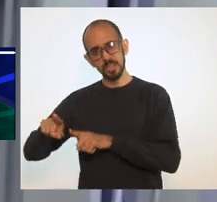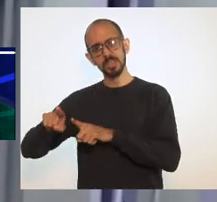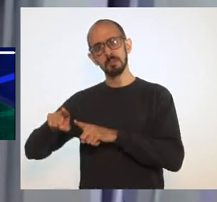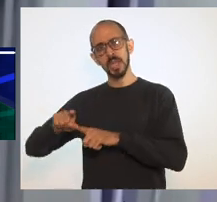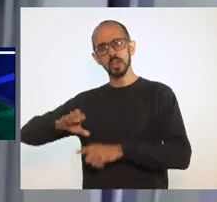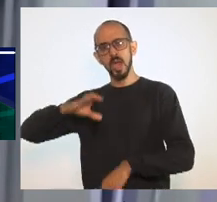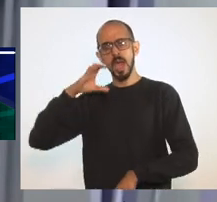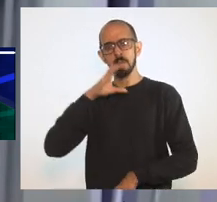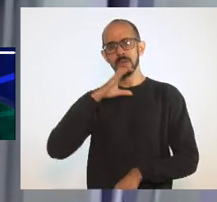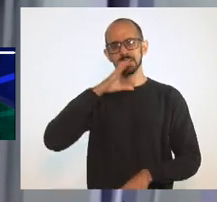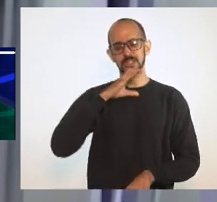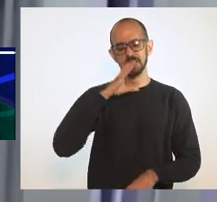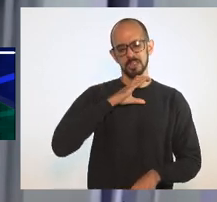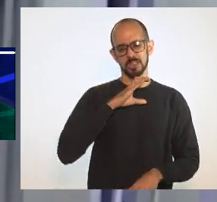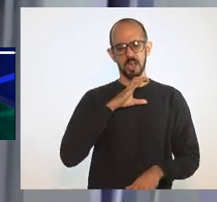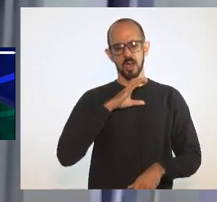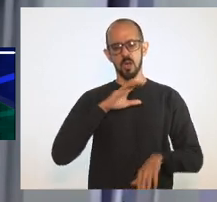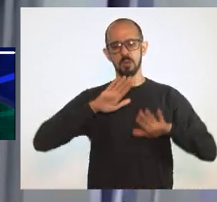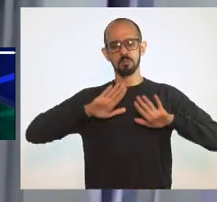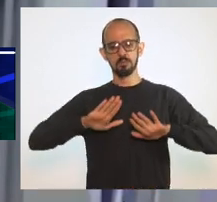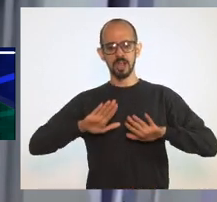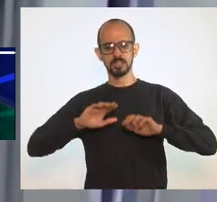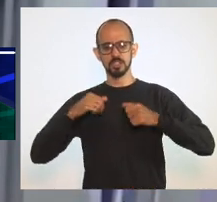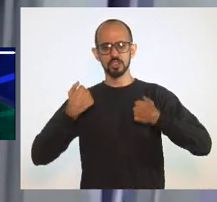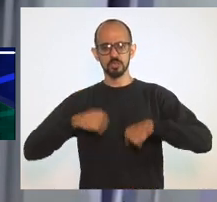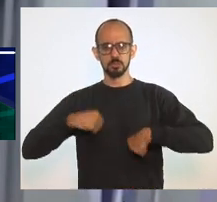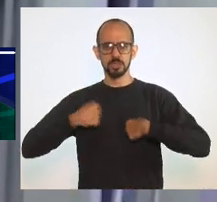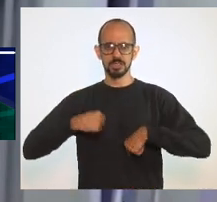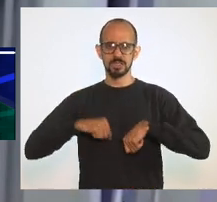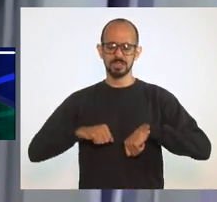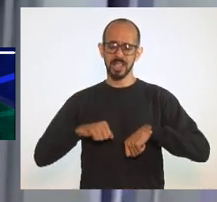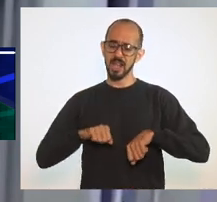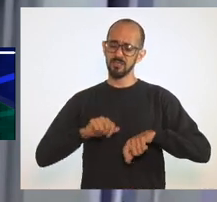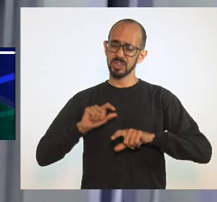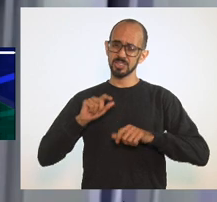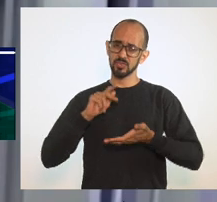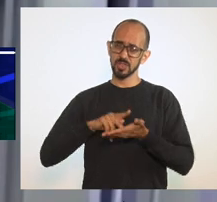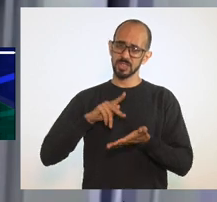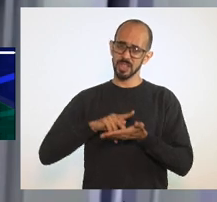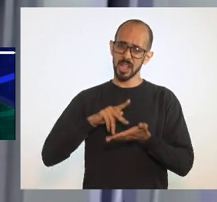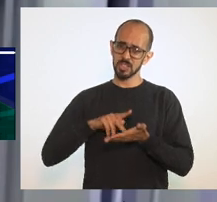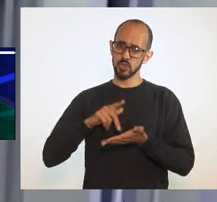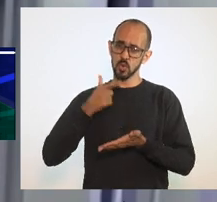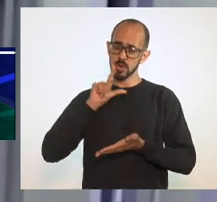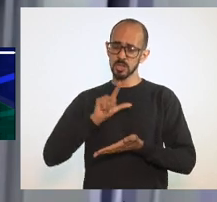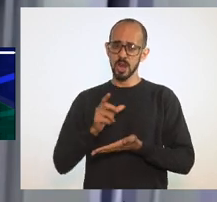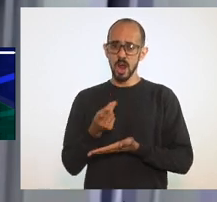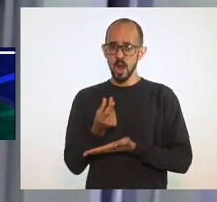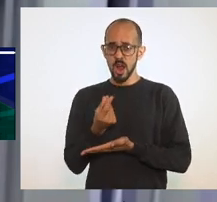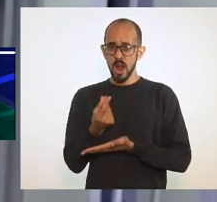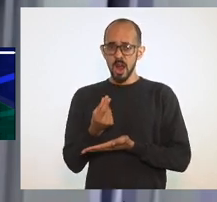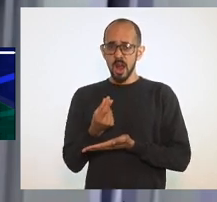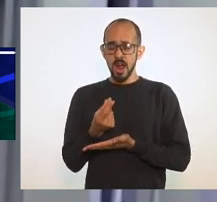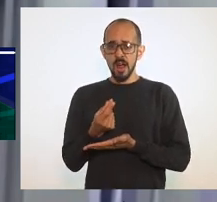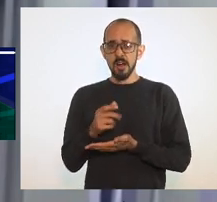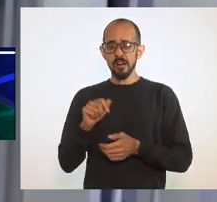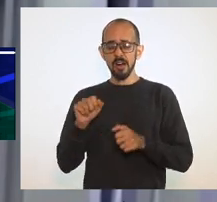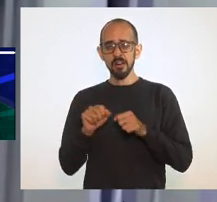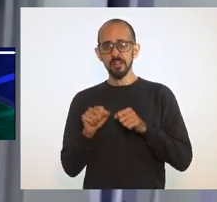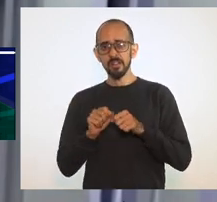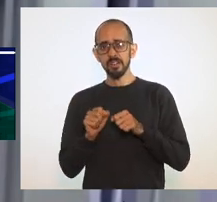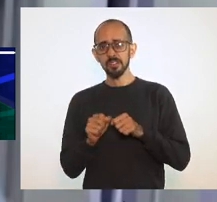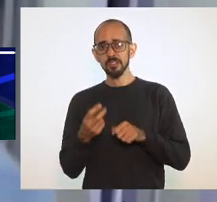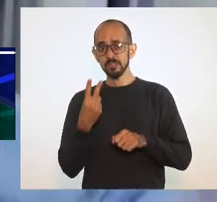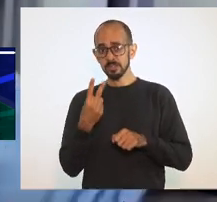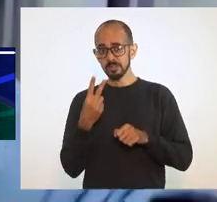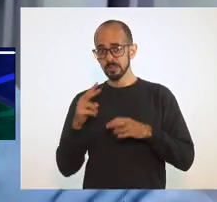espécie de medida anticíclica, mas nós precisávamos garantir o lastro financeiro para viabilizar as duas vertentes do